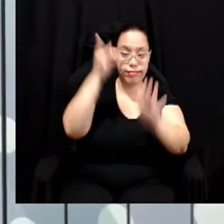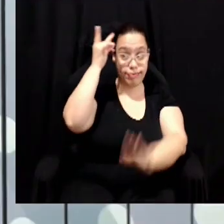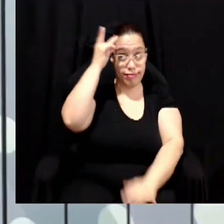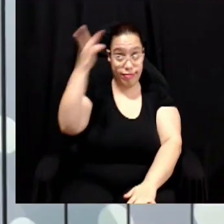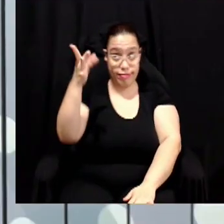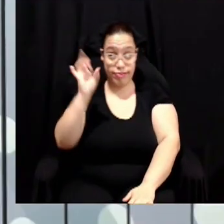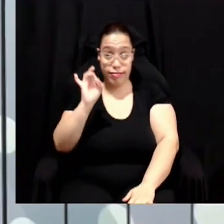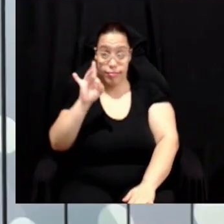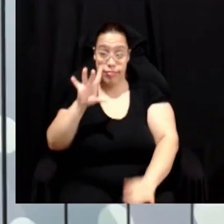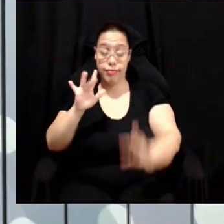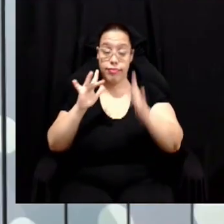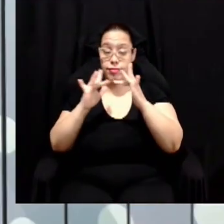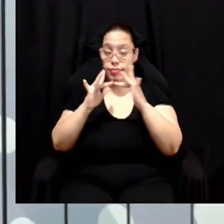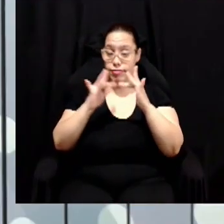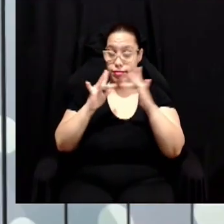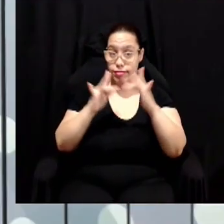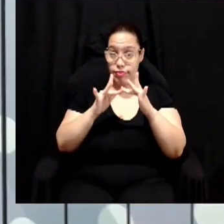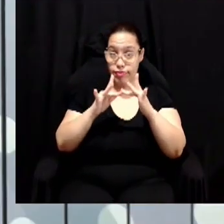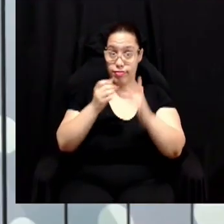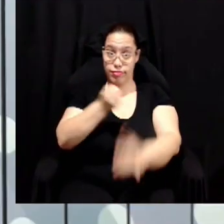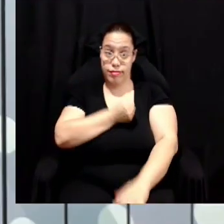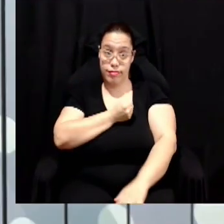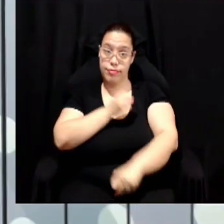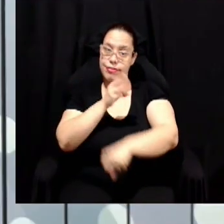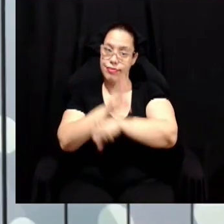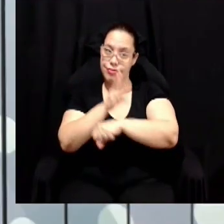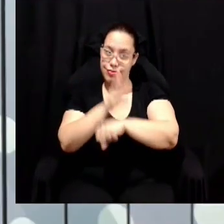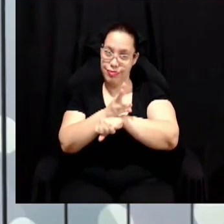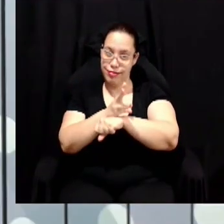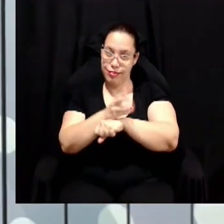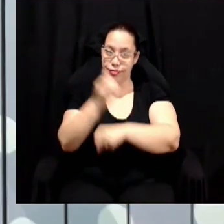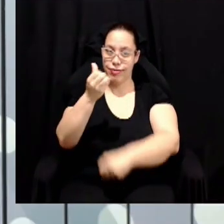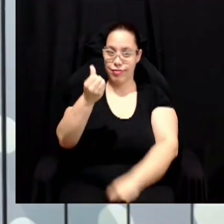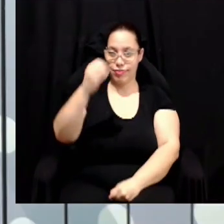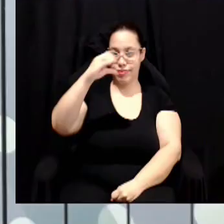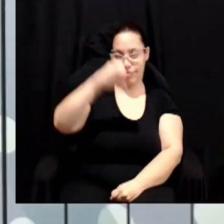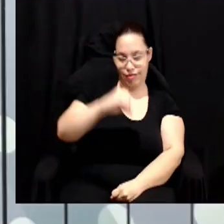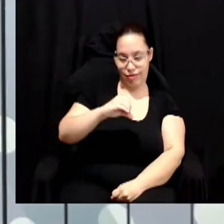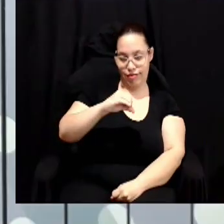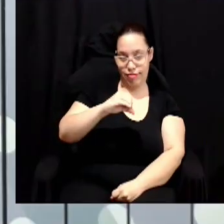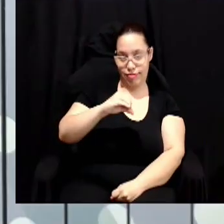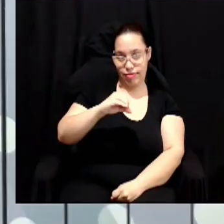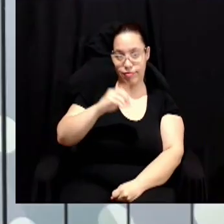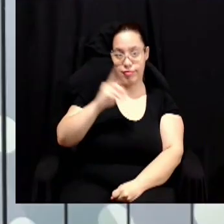você entrar em contato pelo nosso WhatsApp. O DDD é o 19, o número é o